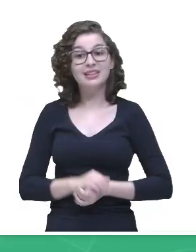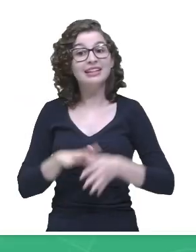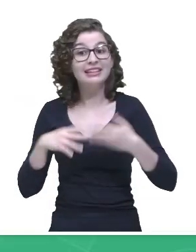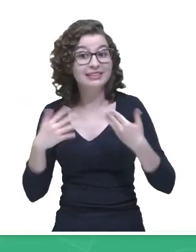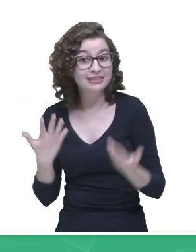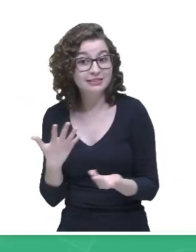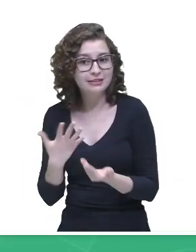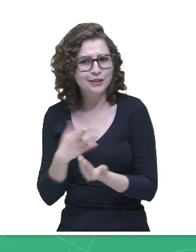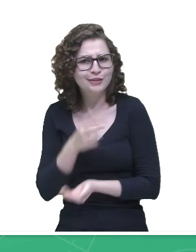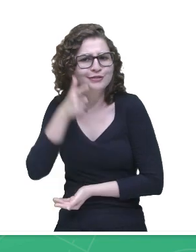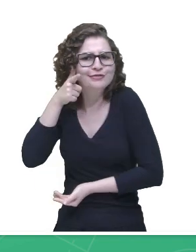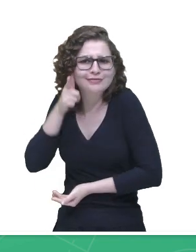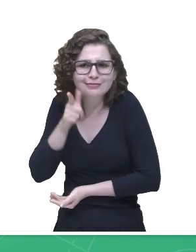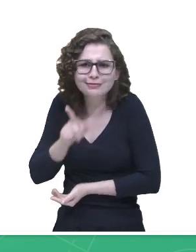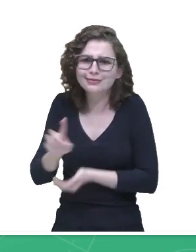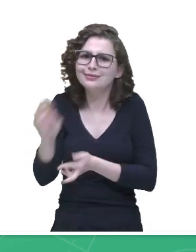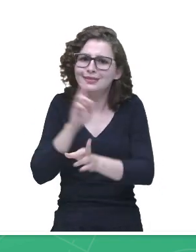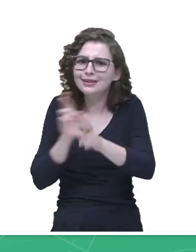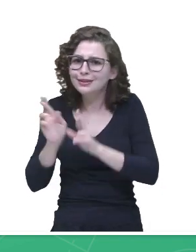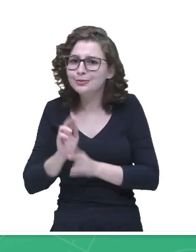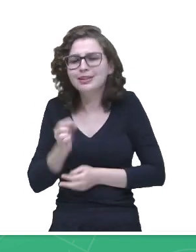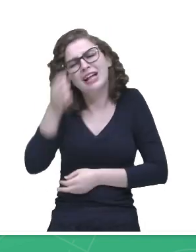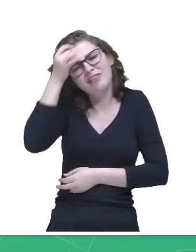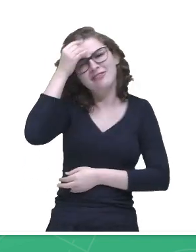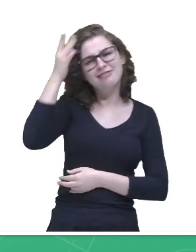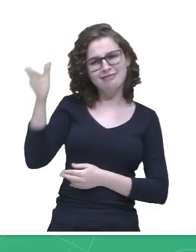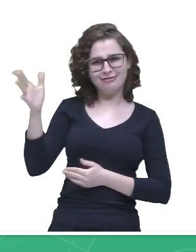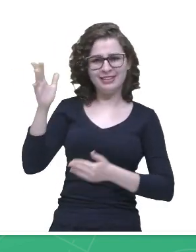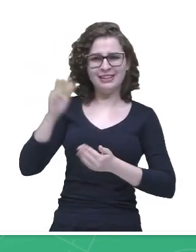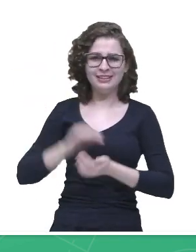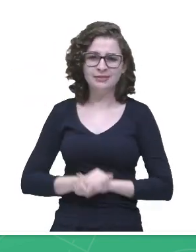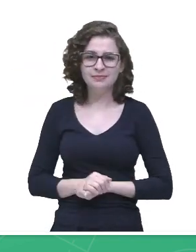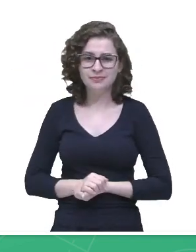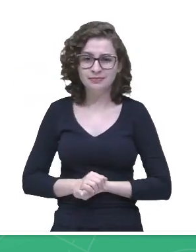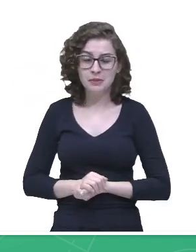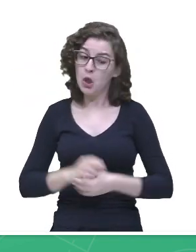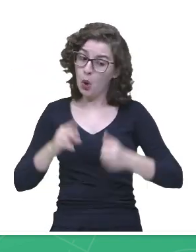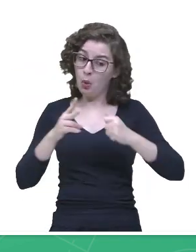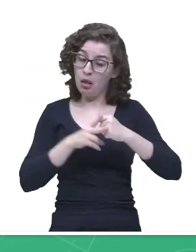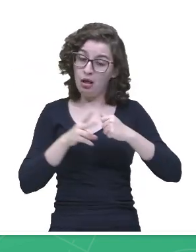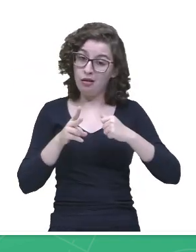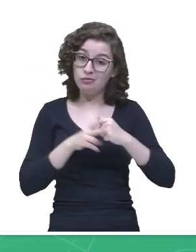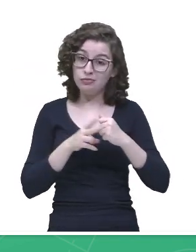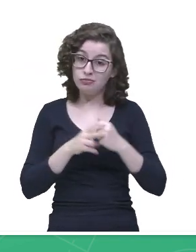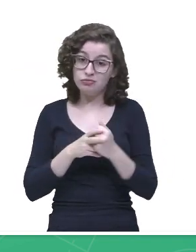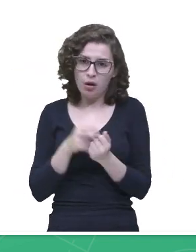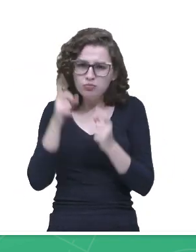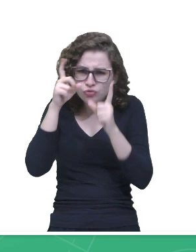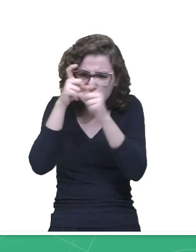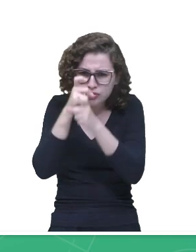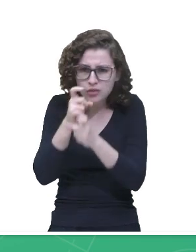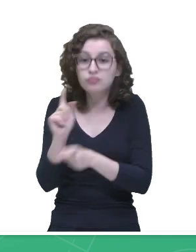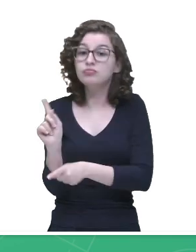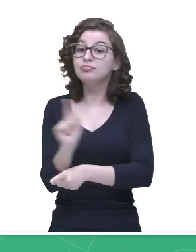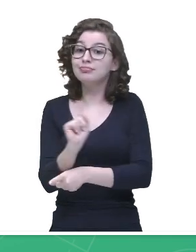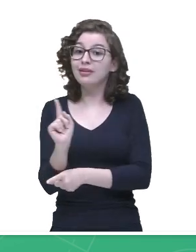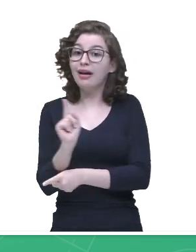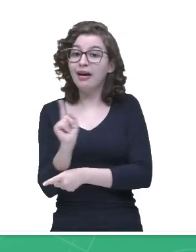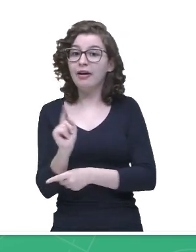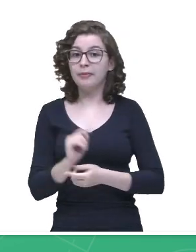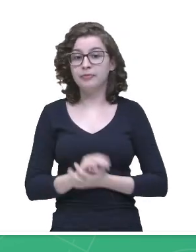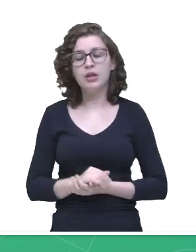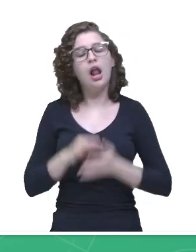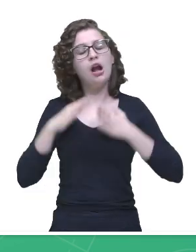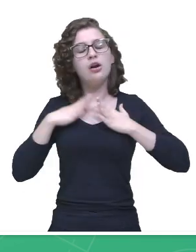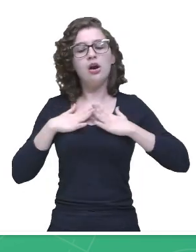E aí, conseguiram resolver? Fácil, né? Esse tempo verbal não tem dificuldade, ok, pessoal? É só manter